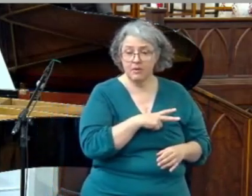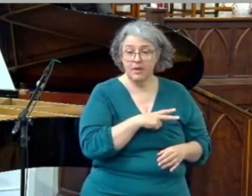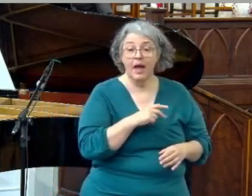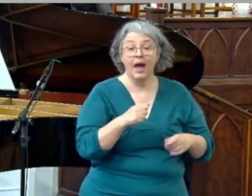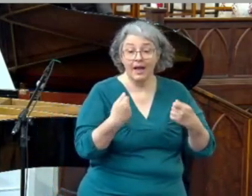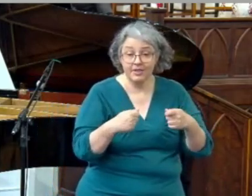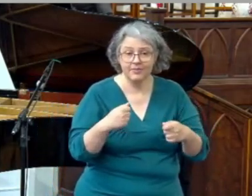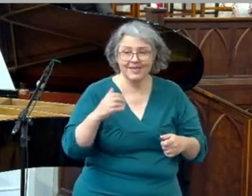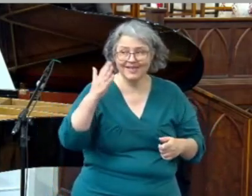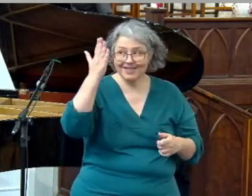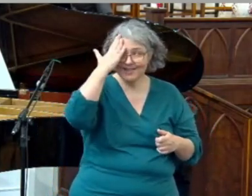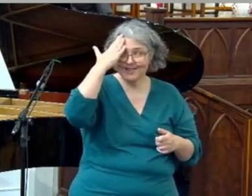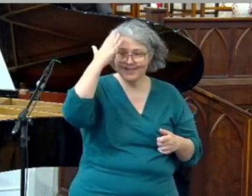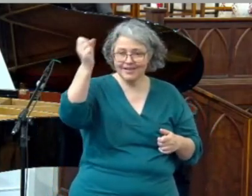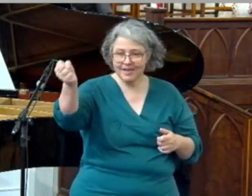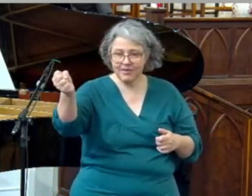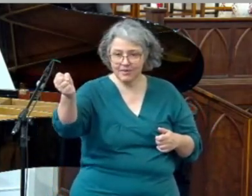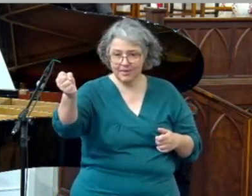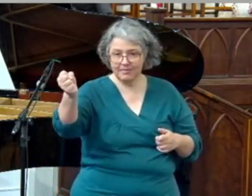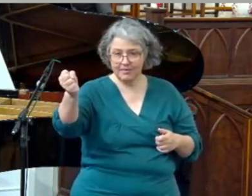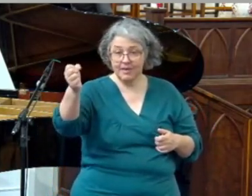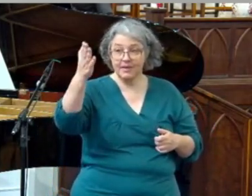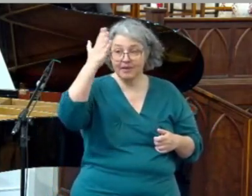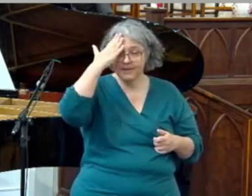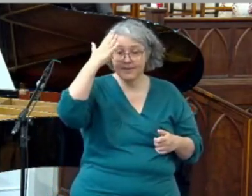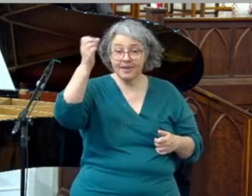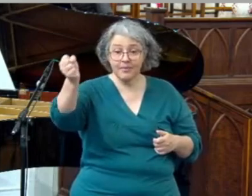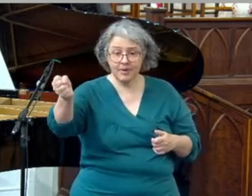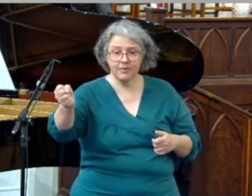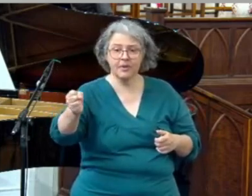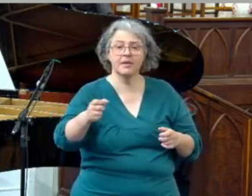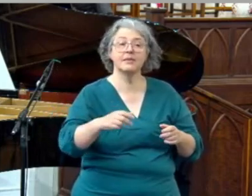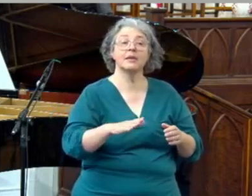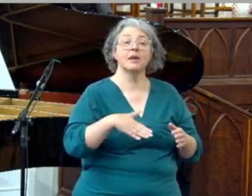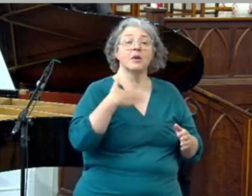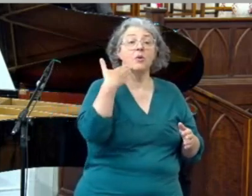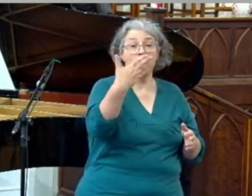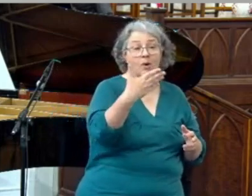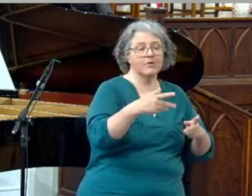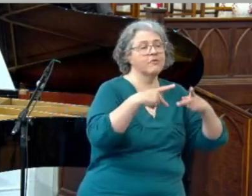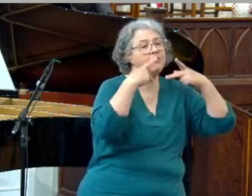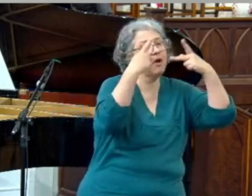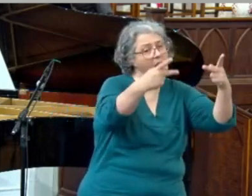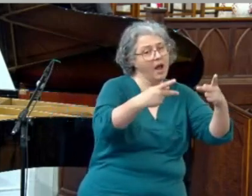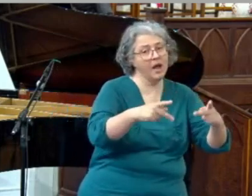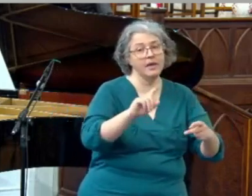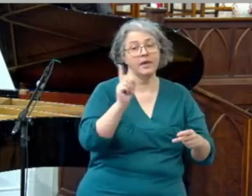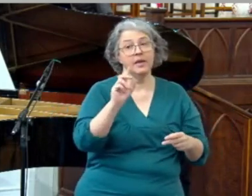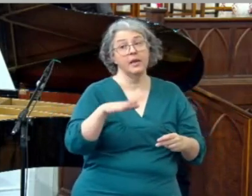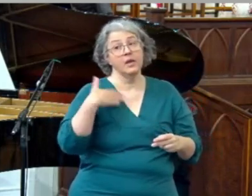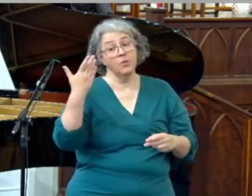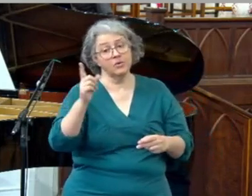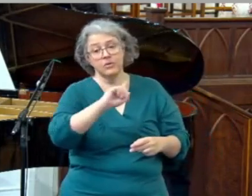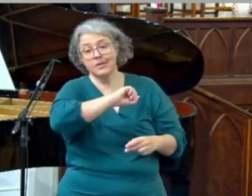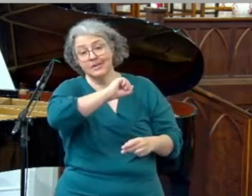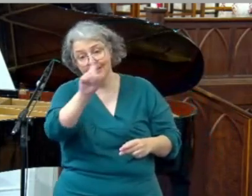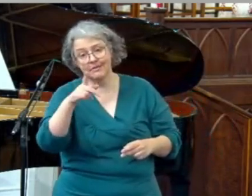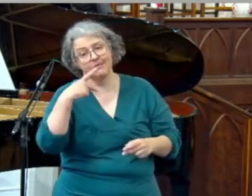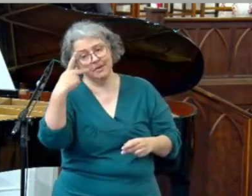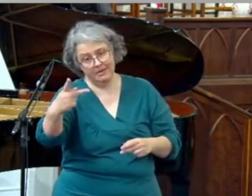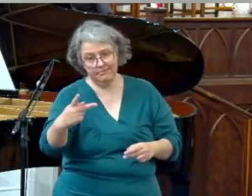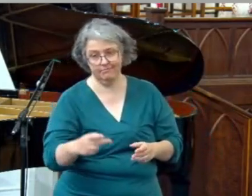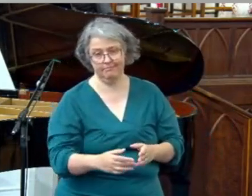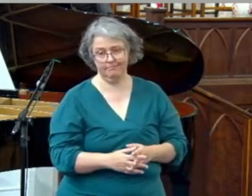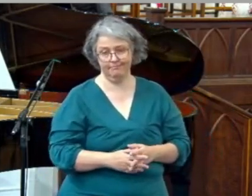quando falar. A sabedoria de não ser inconveniente, de não querer